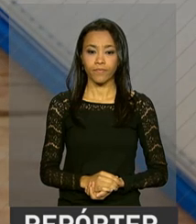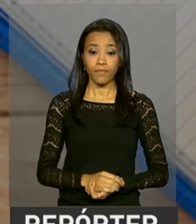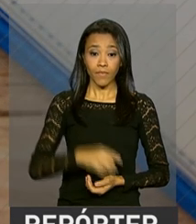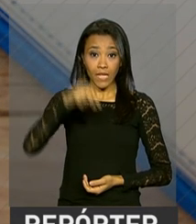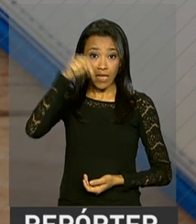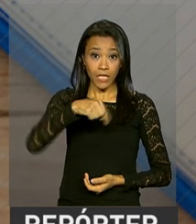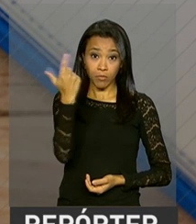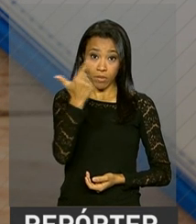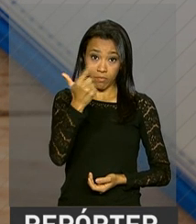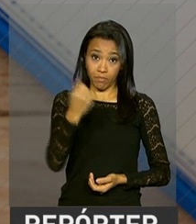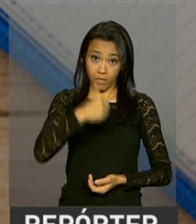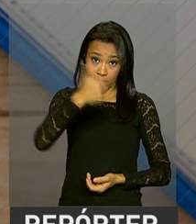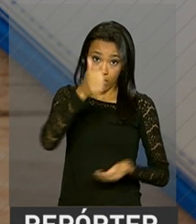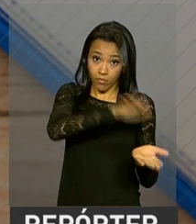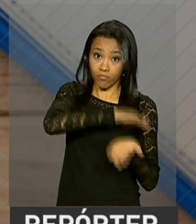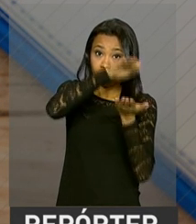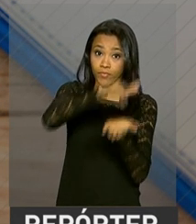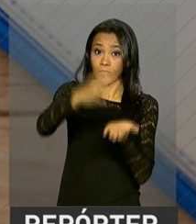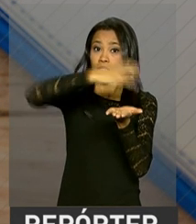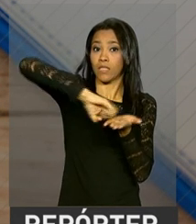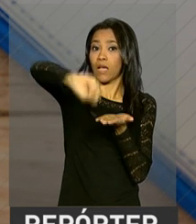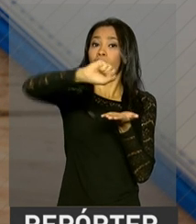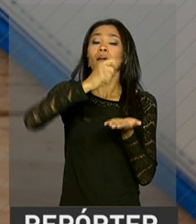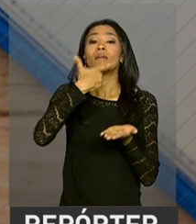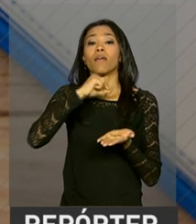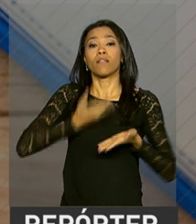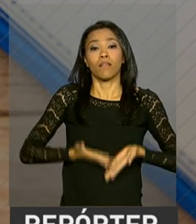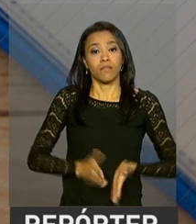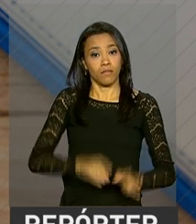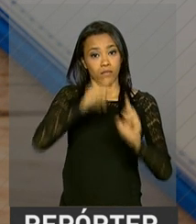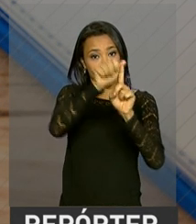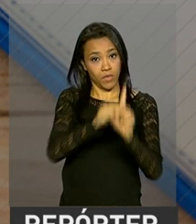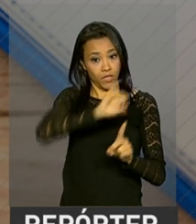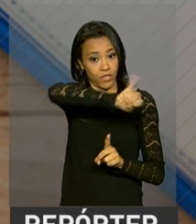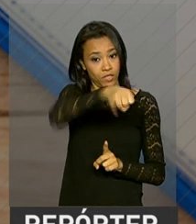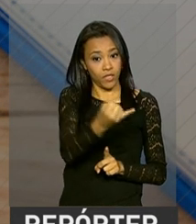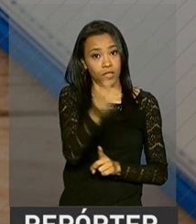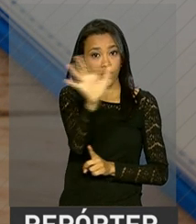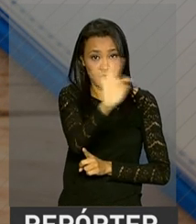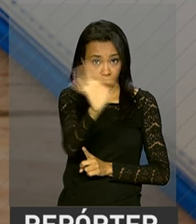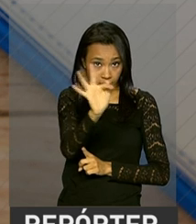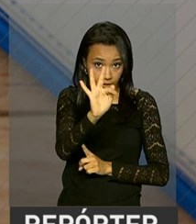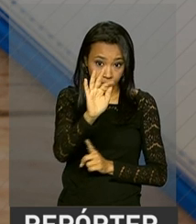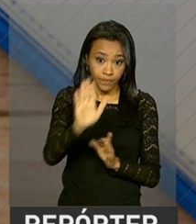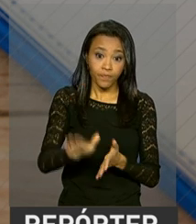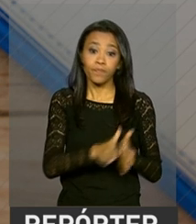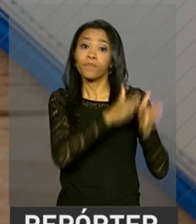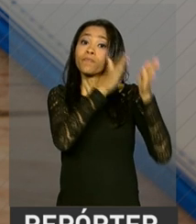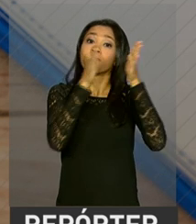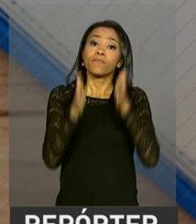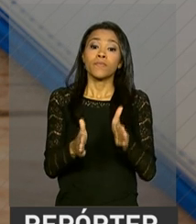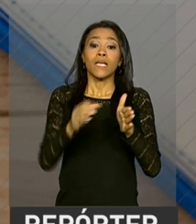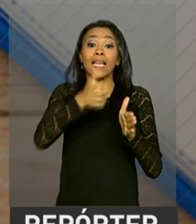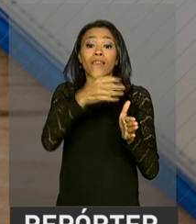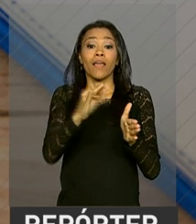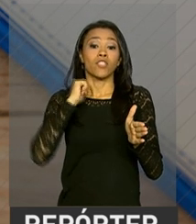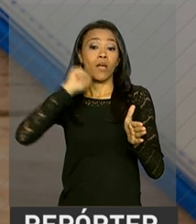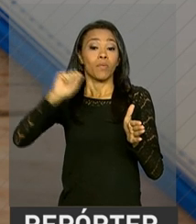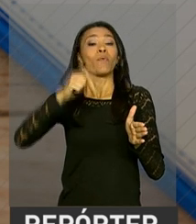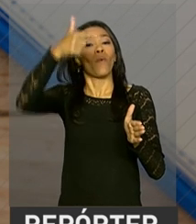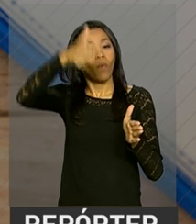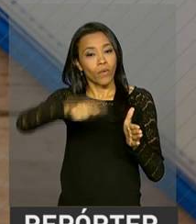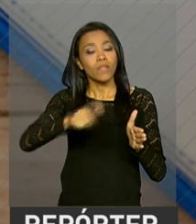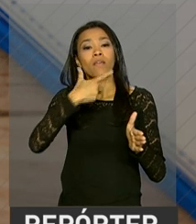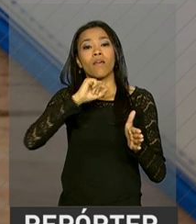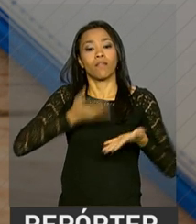Neste primeiro lote, pode sacar o benefício quem nasceu nos meses de janeiro e fevereiro. A partir de 10 de abril, será a vez